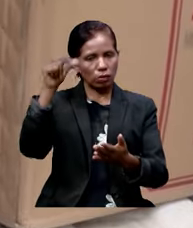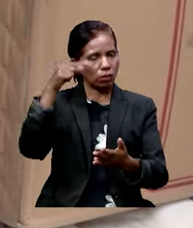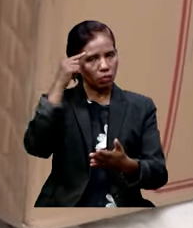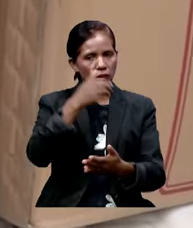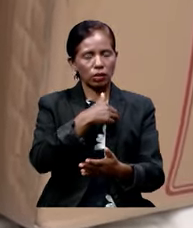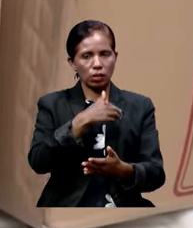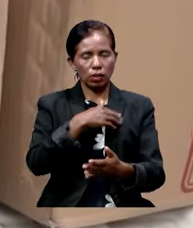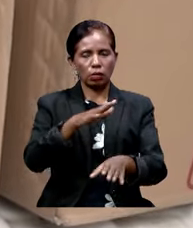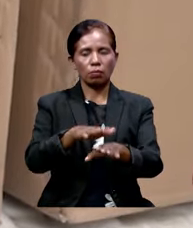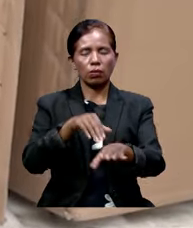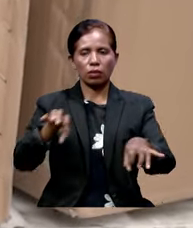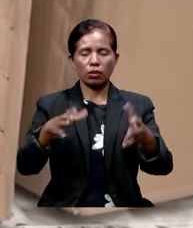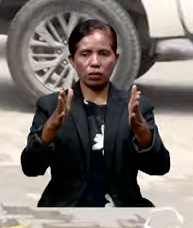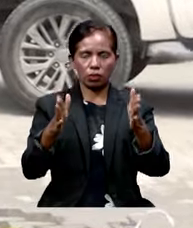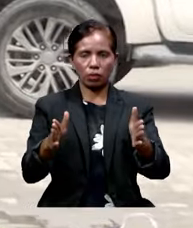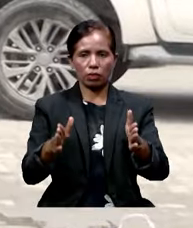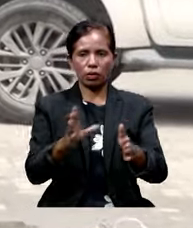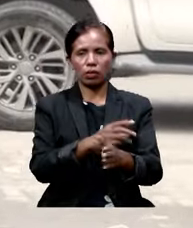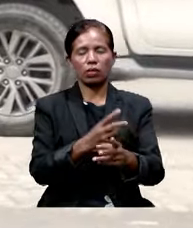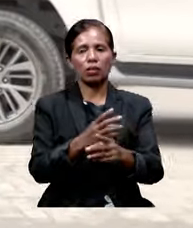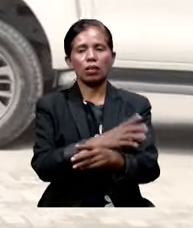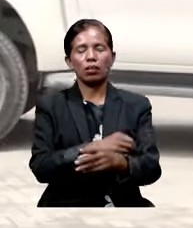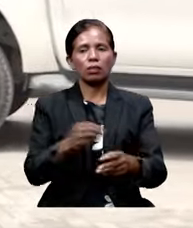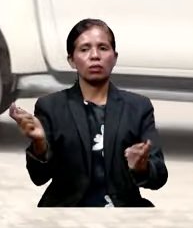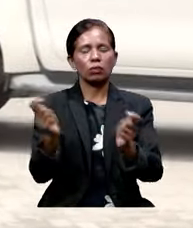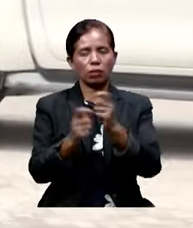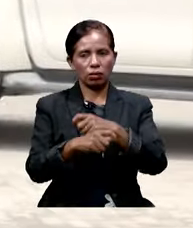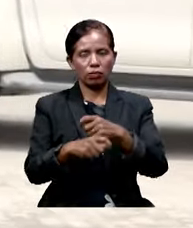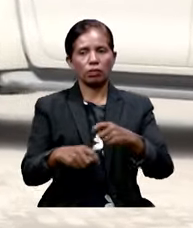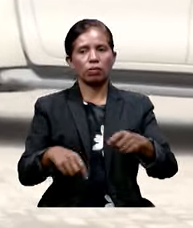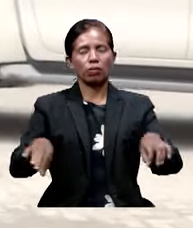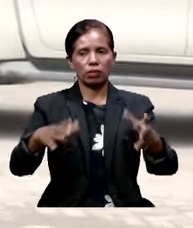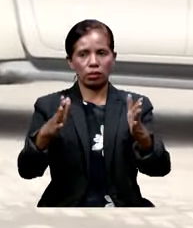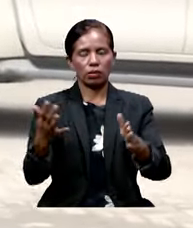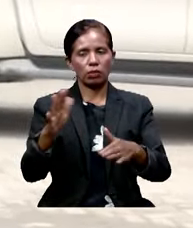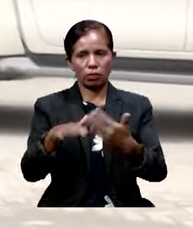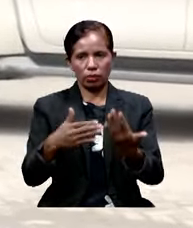calo recrutamento foi onde substitui funcionário Hiragne. Luciano Amaral, Adarit Sumenes, GMN.